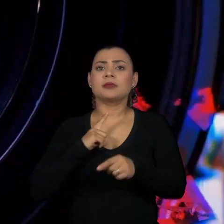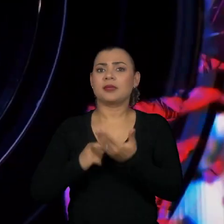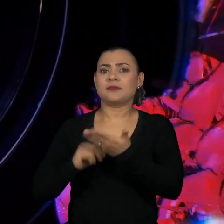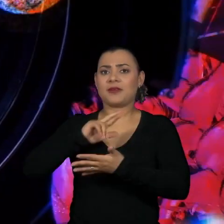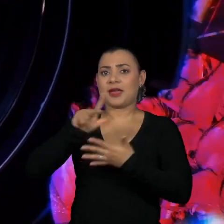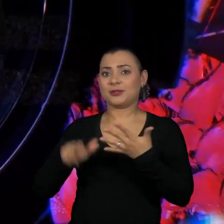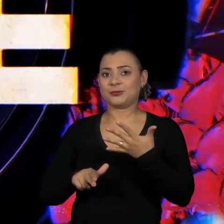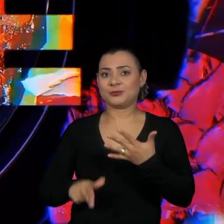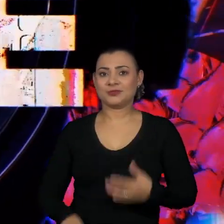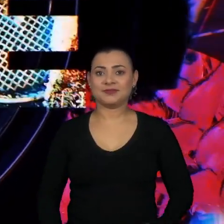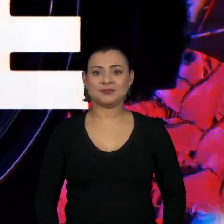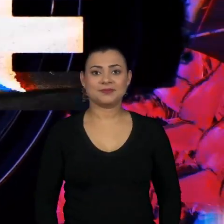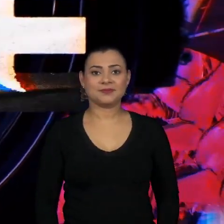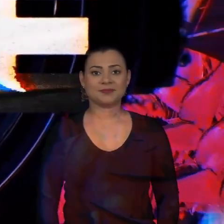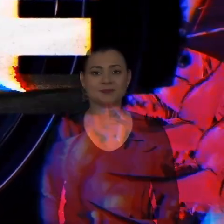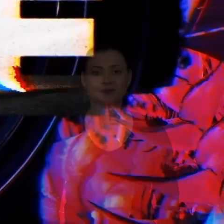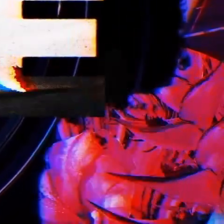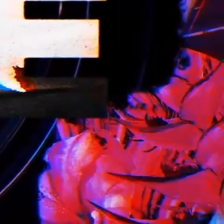outros.